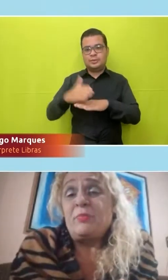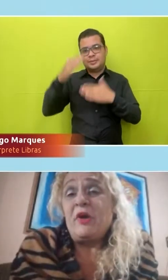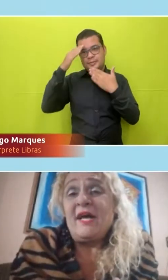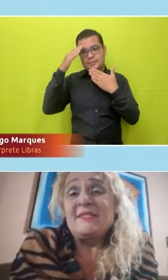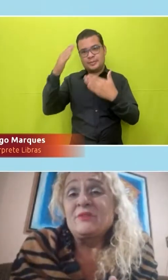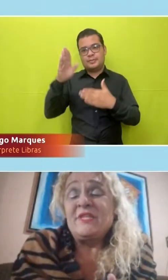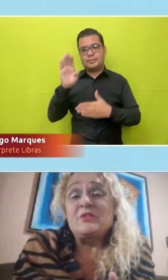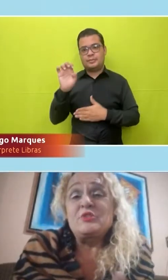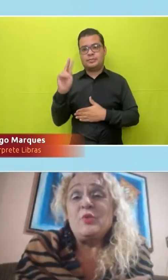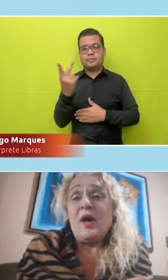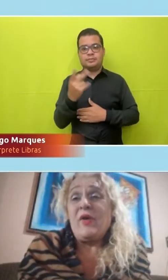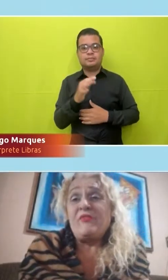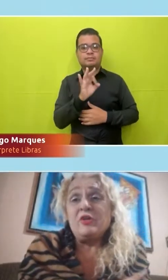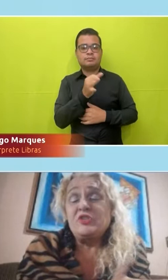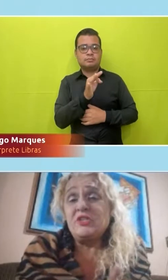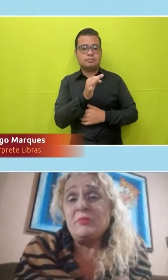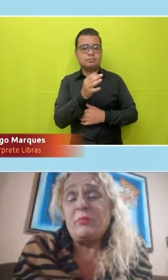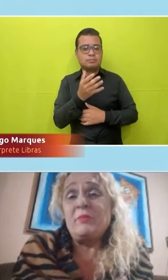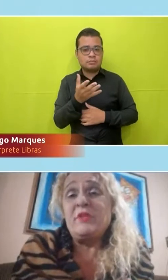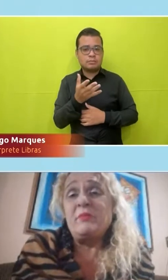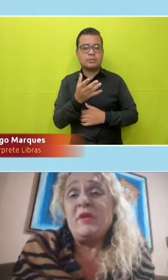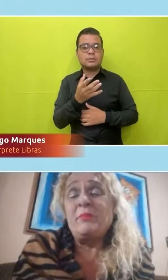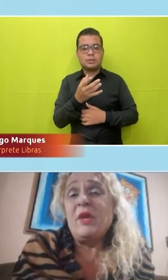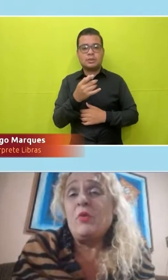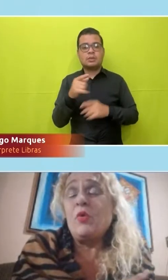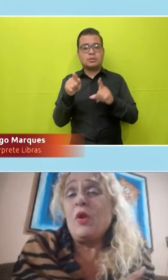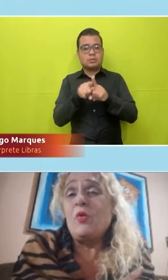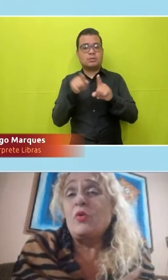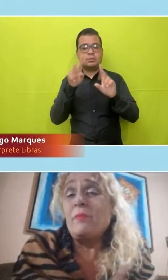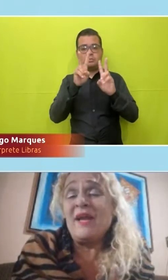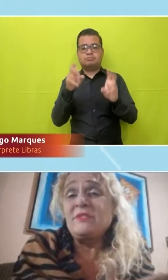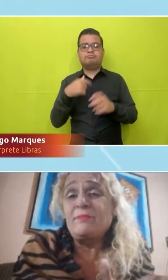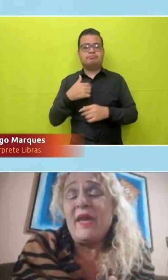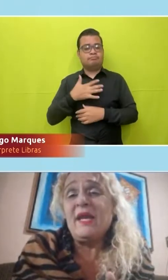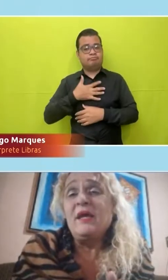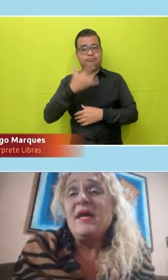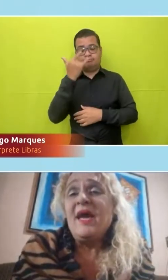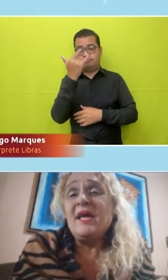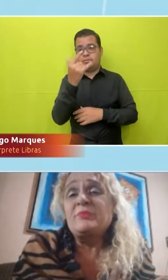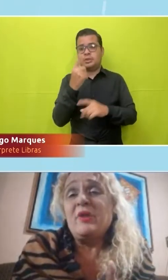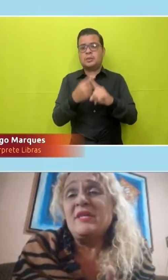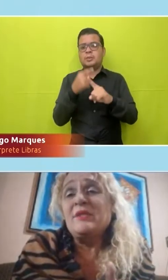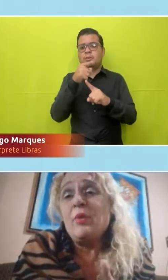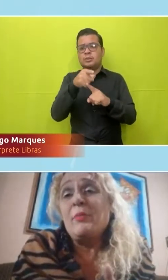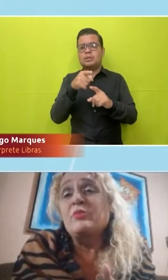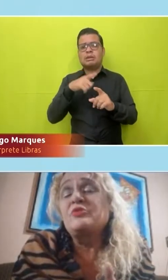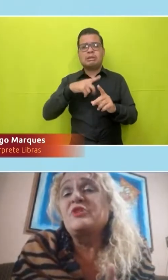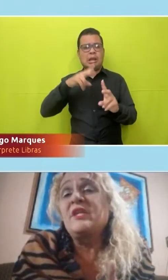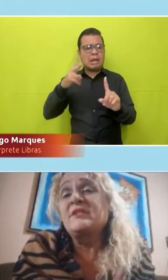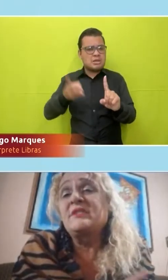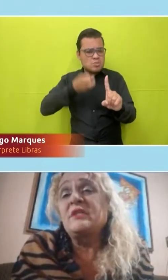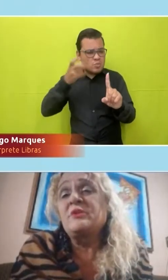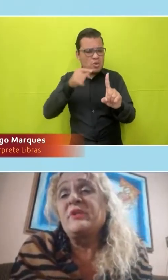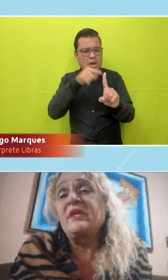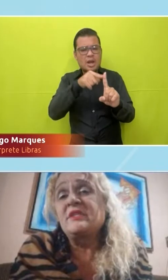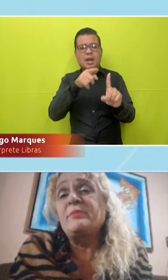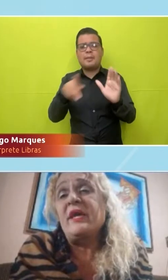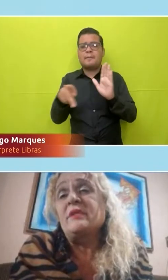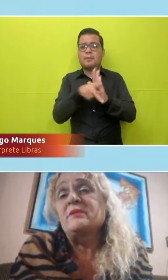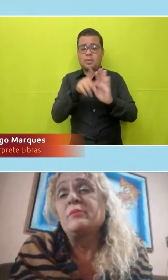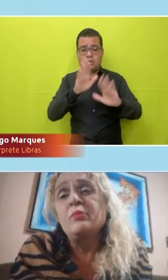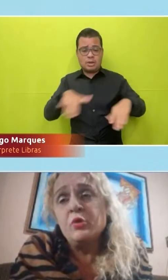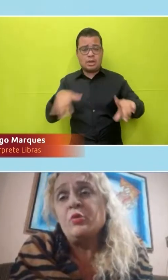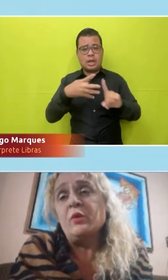da Beth? exploração sexual, é fortíssimo para mim também, porque o que mais pega é a exploração e o abuso de crianças LGBT nesse